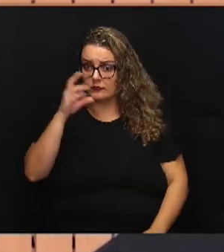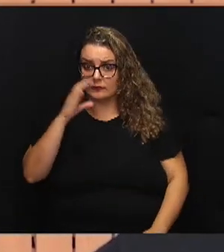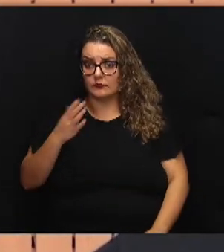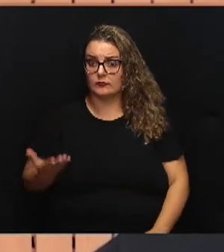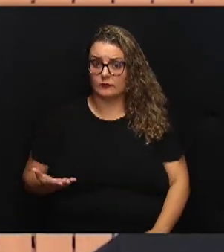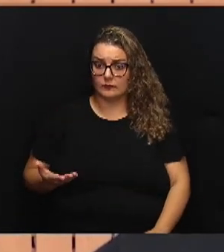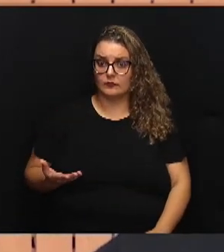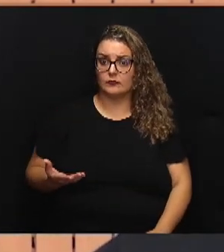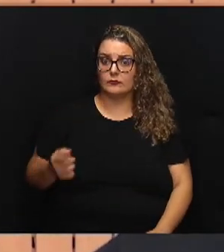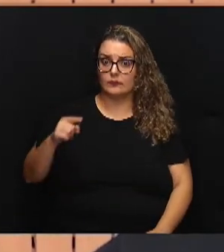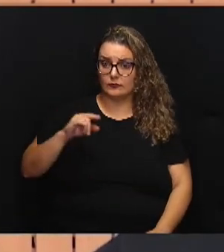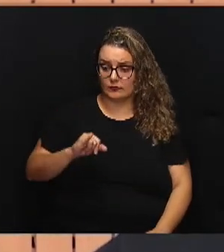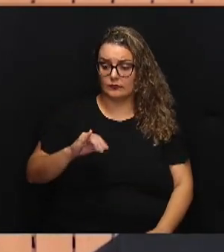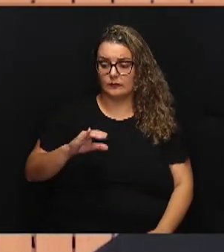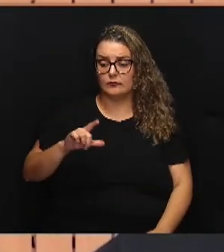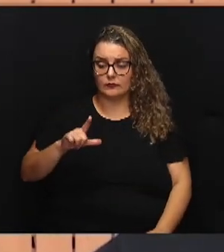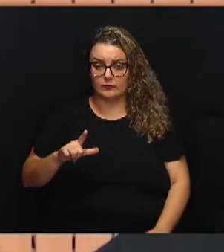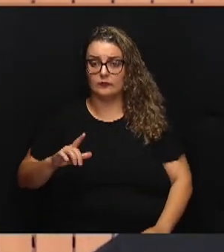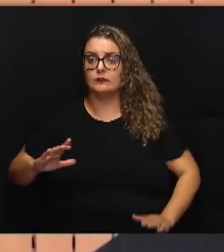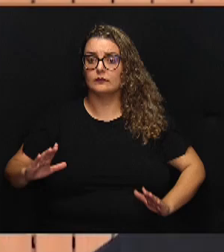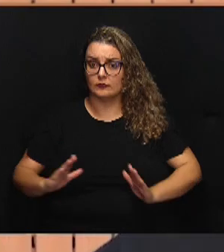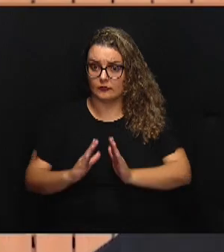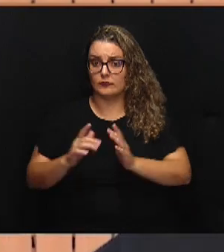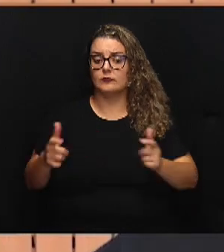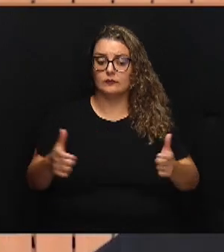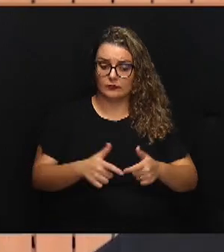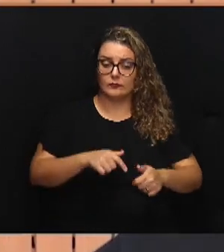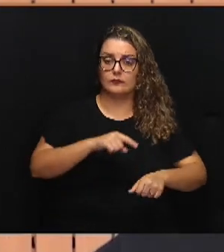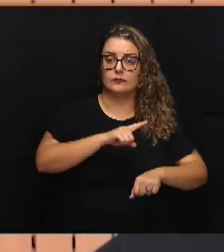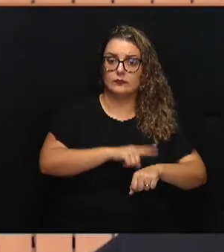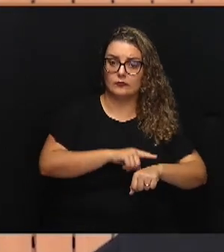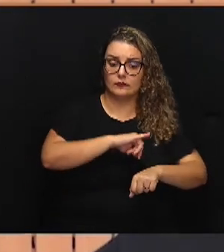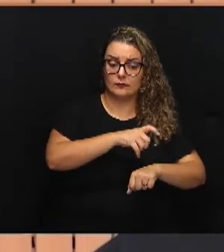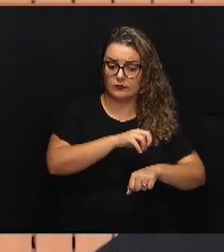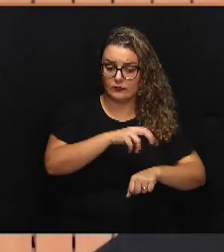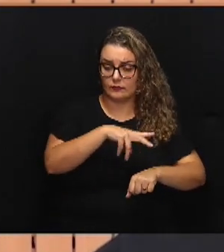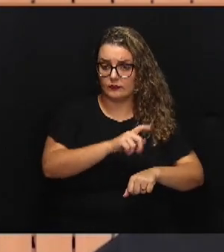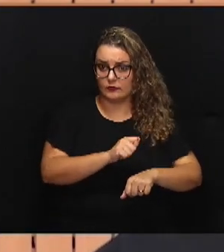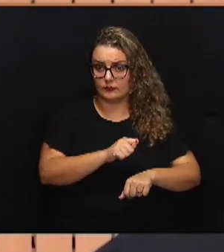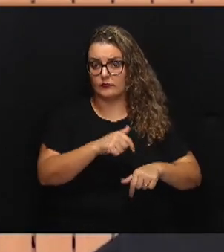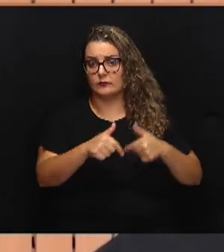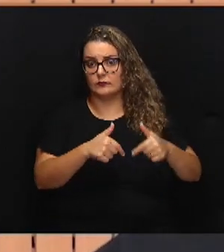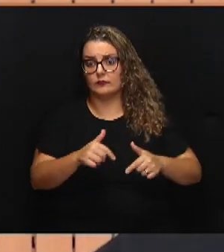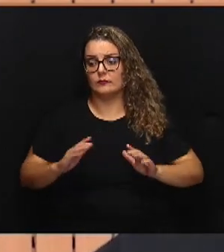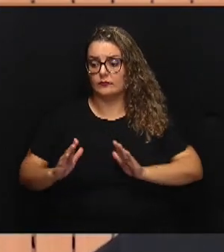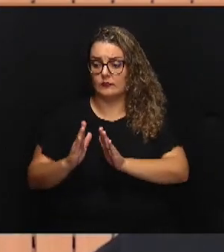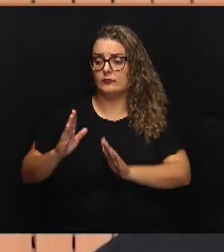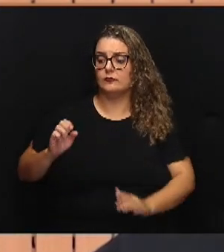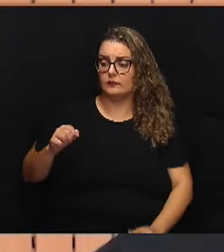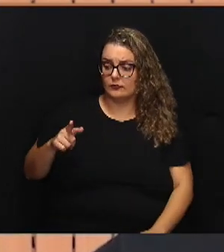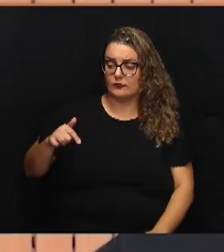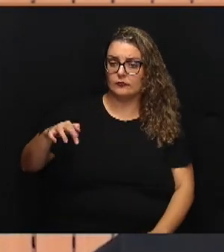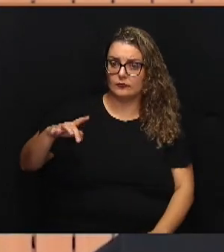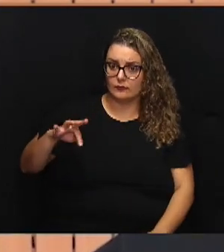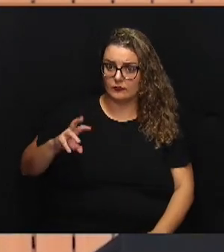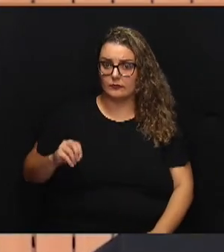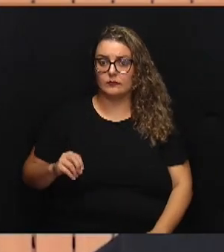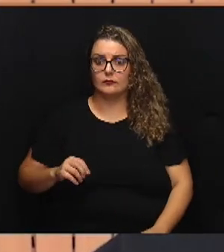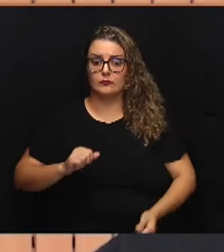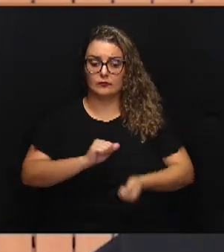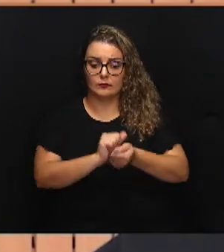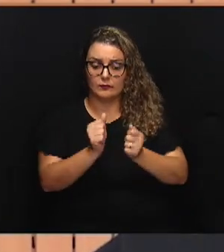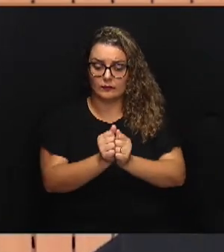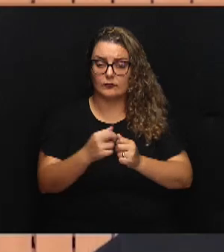sido linha de frente na defesa da redução da jornada de trabalho, do enfrentamento aos banqueiros, do ajuste fiscal, e